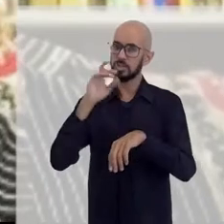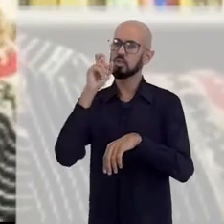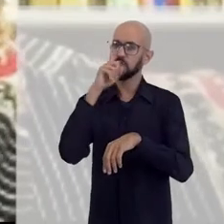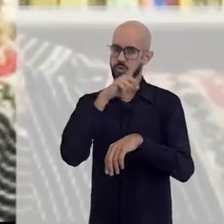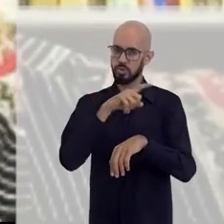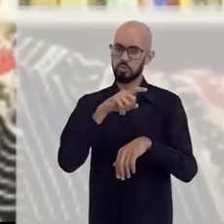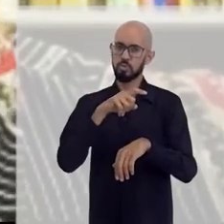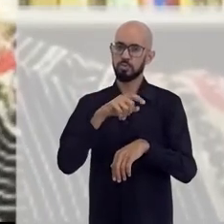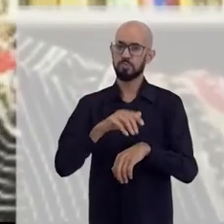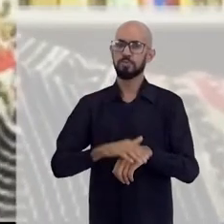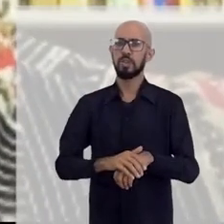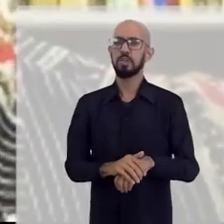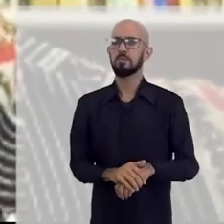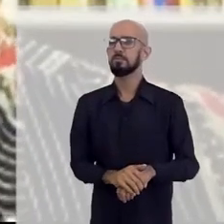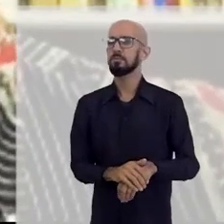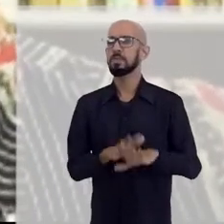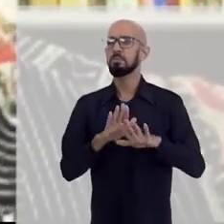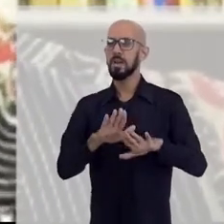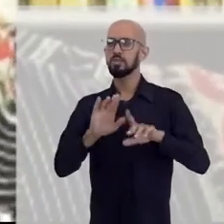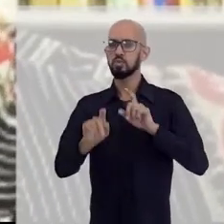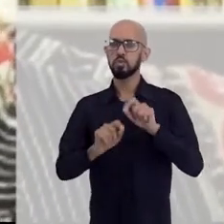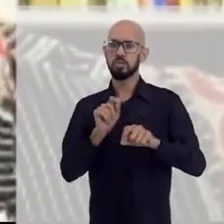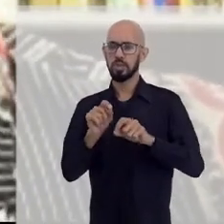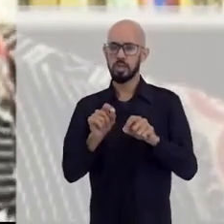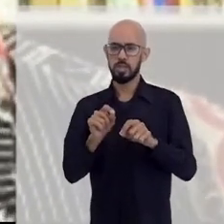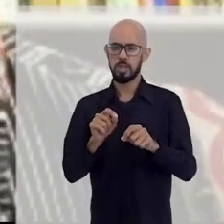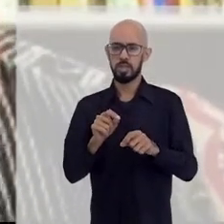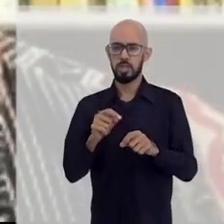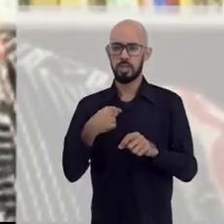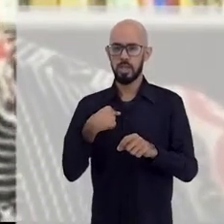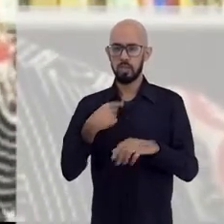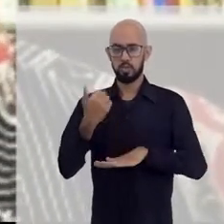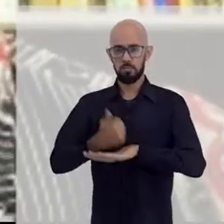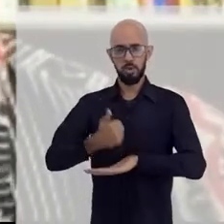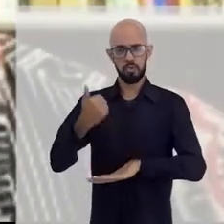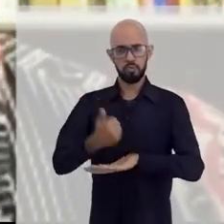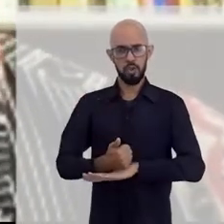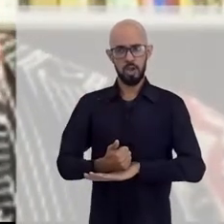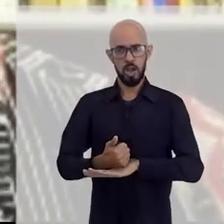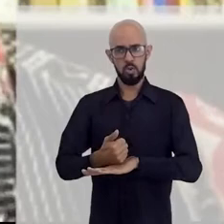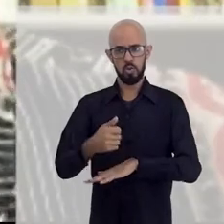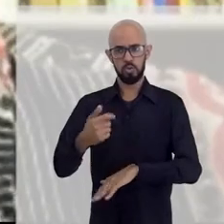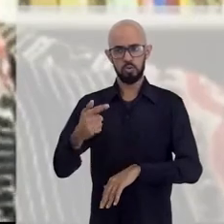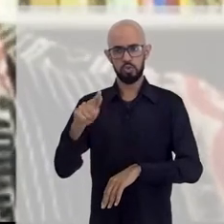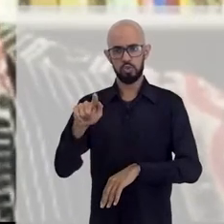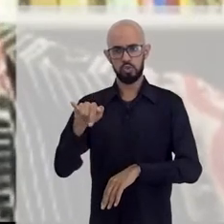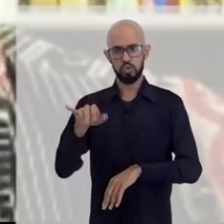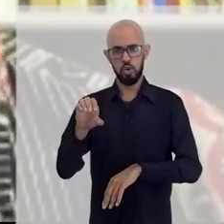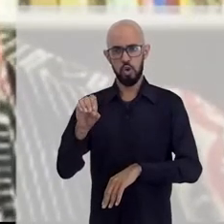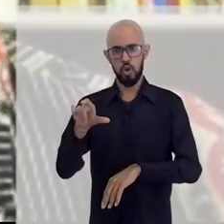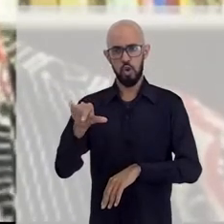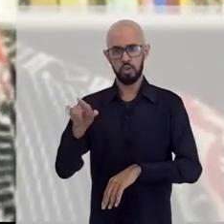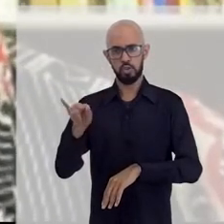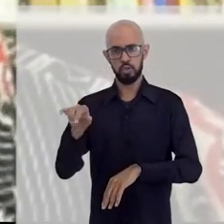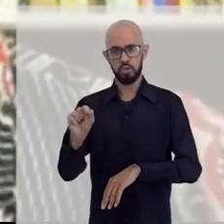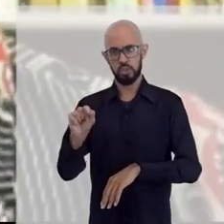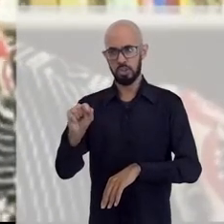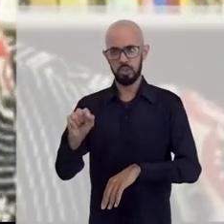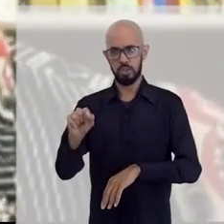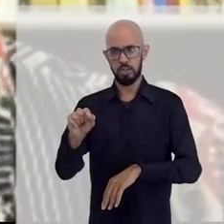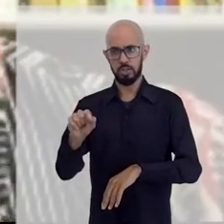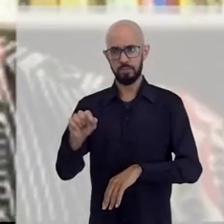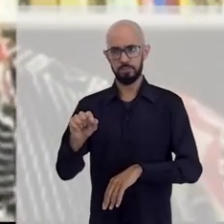assim, é claro que estar como ser geóloga, tá, né, ser uma mulher negra nessa